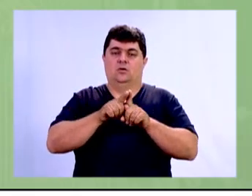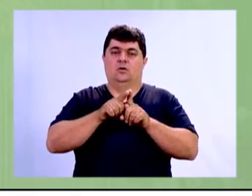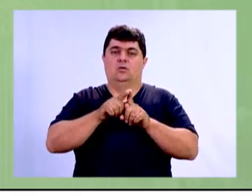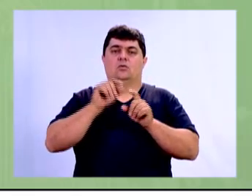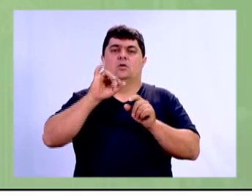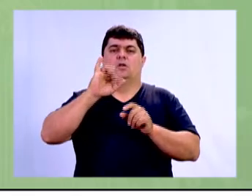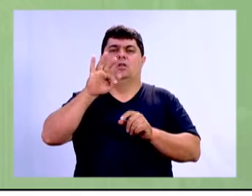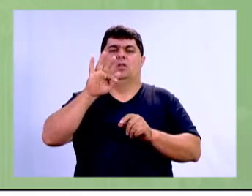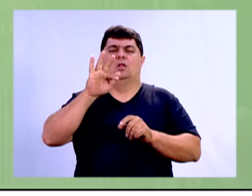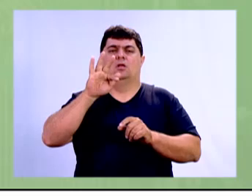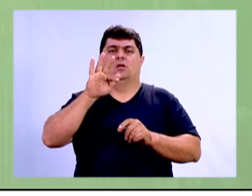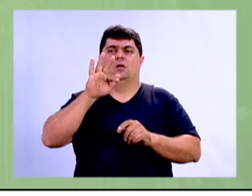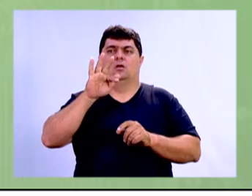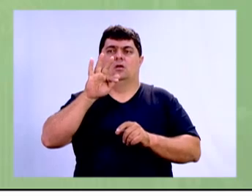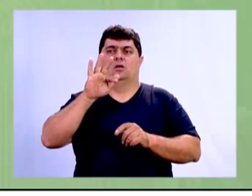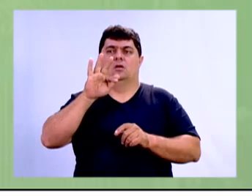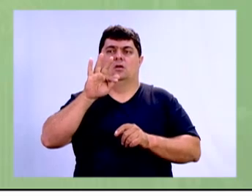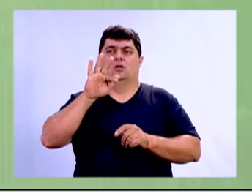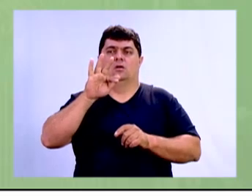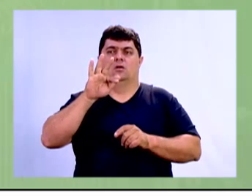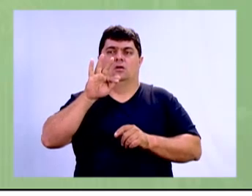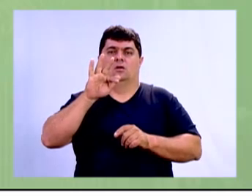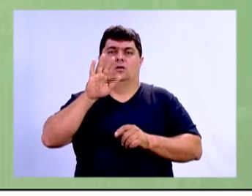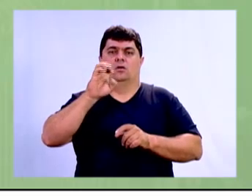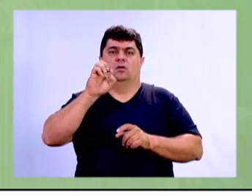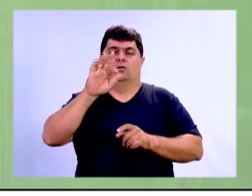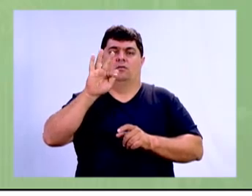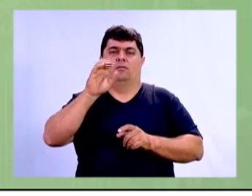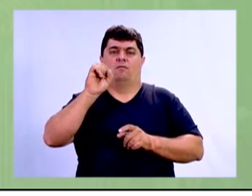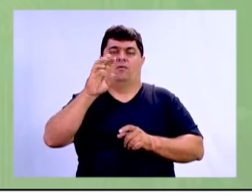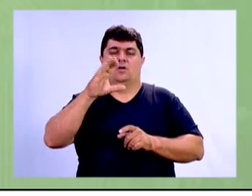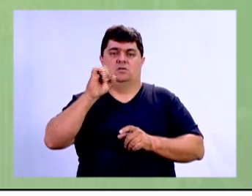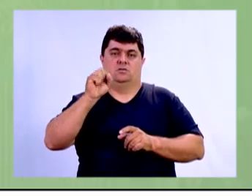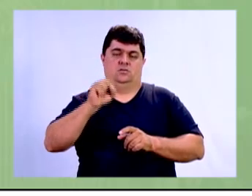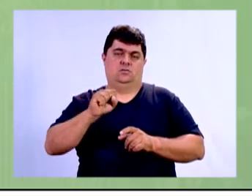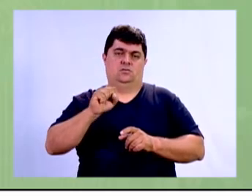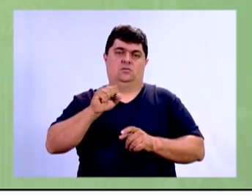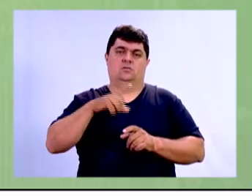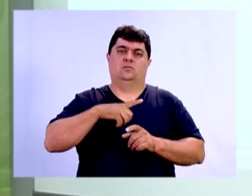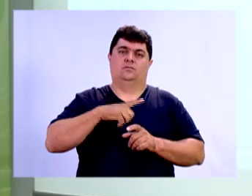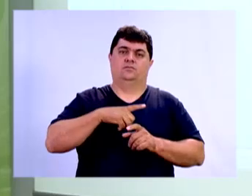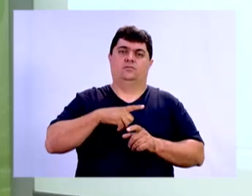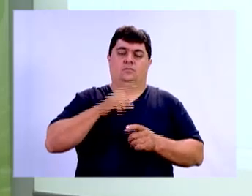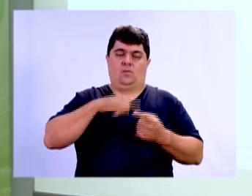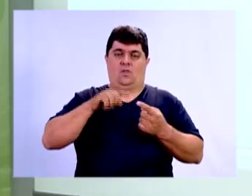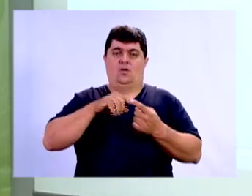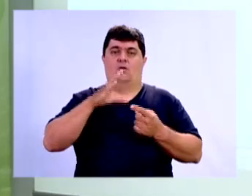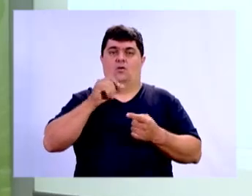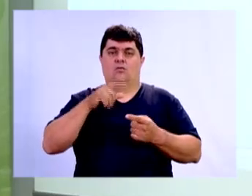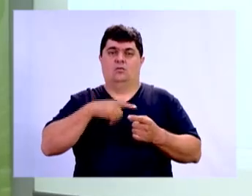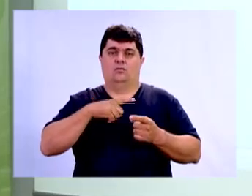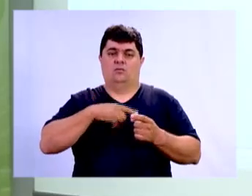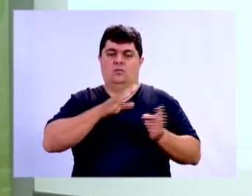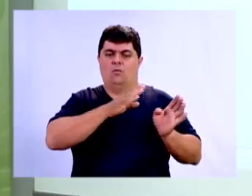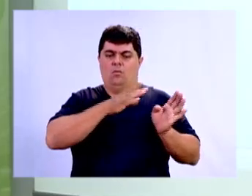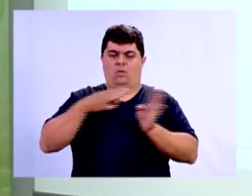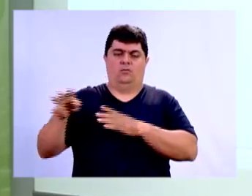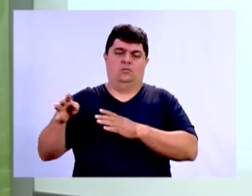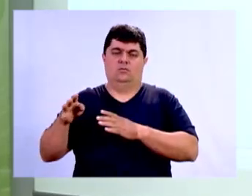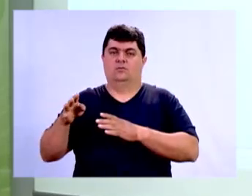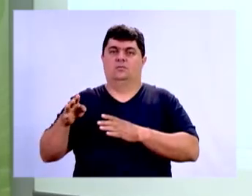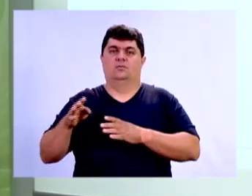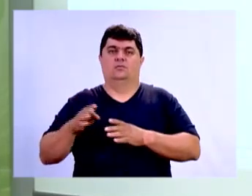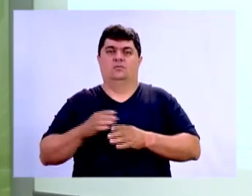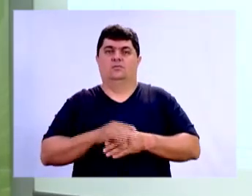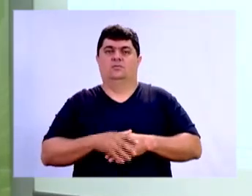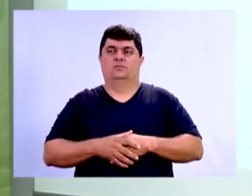né? Então o foco da nossa aula hoje será coleção de objeto, mas além disso a gente vai dar um plus. Sempre é bom esse